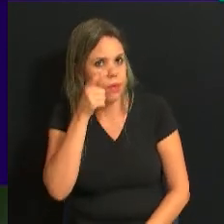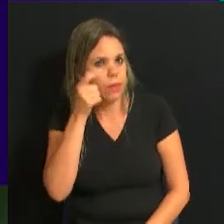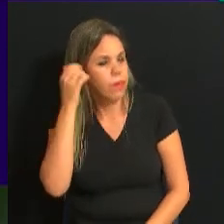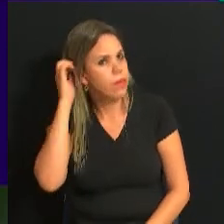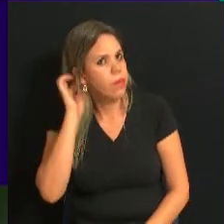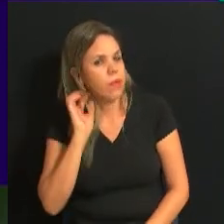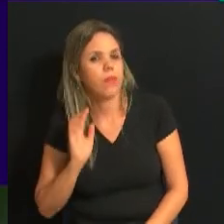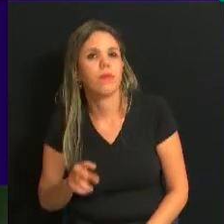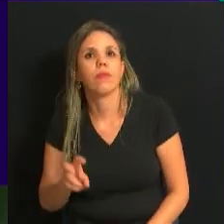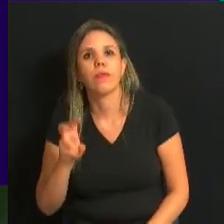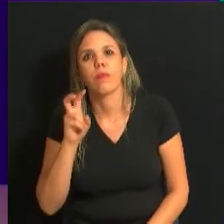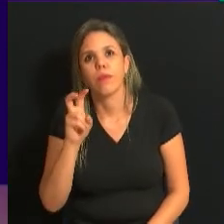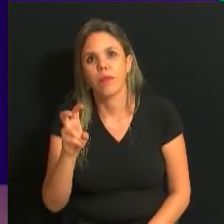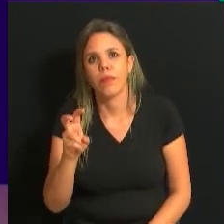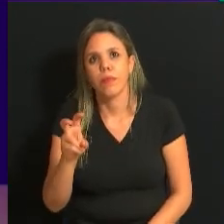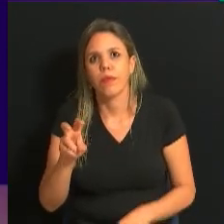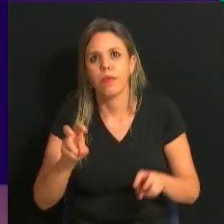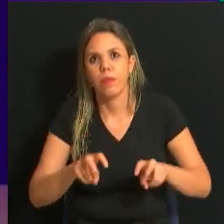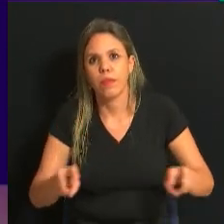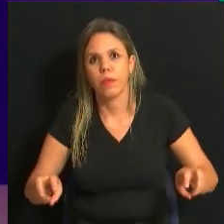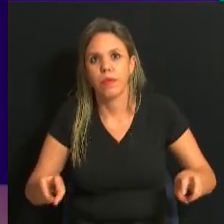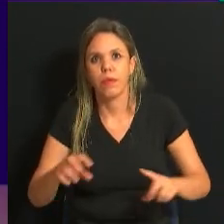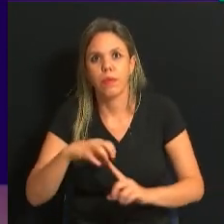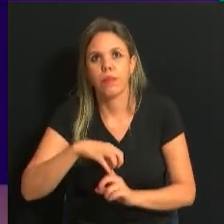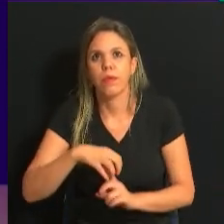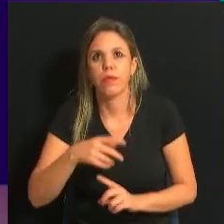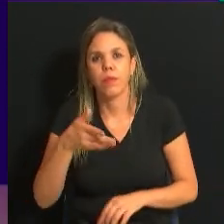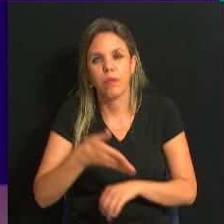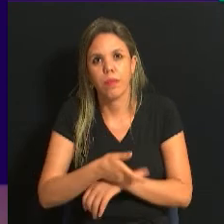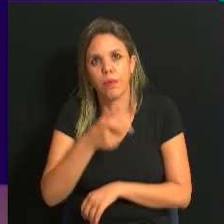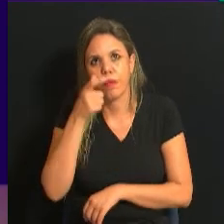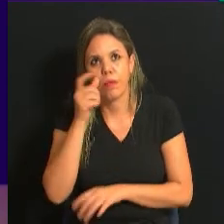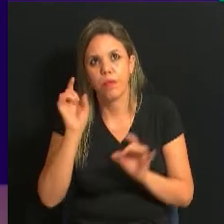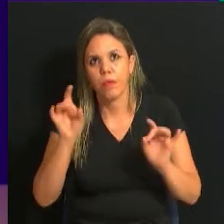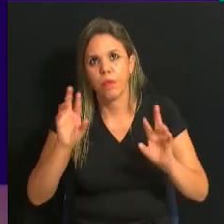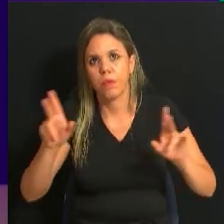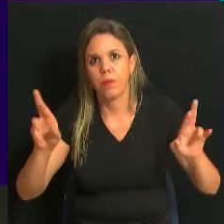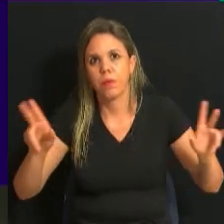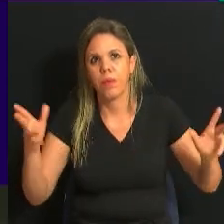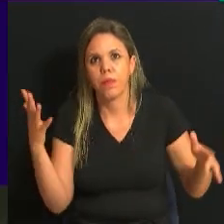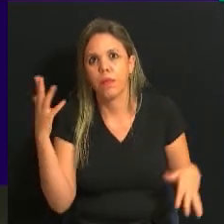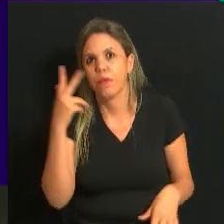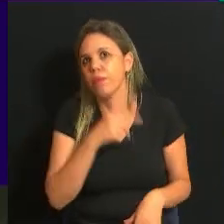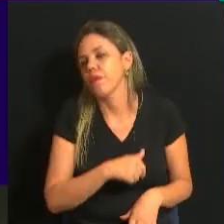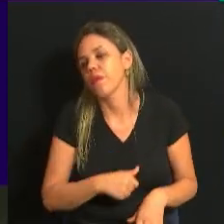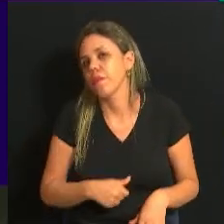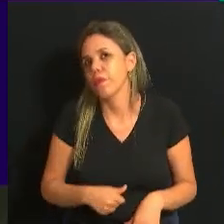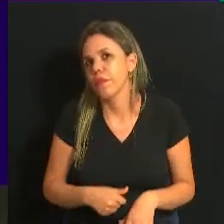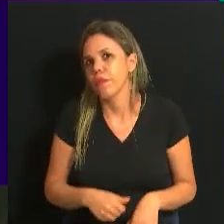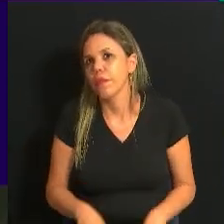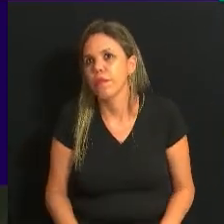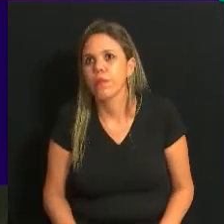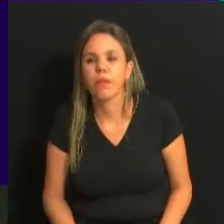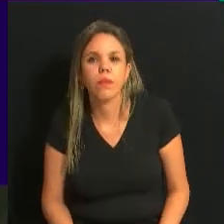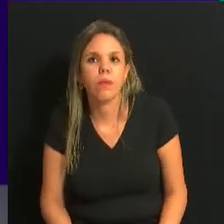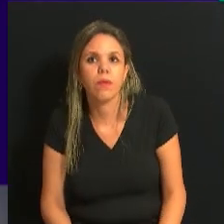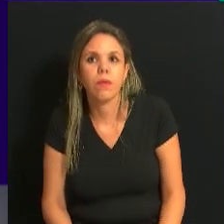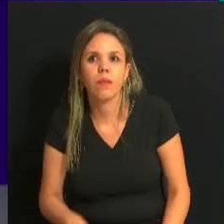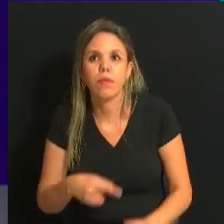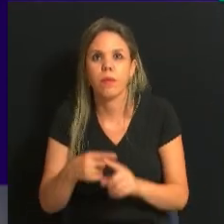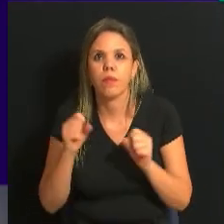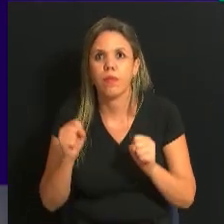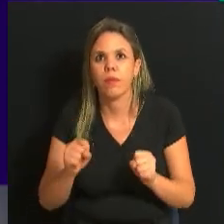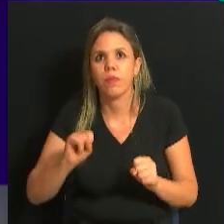com 5 expositores e o visitante encontrará espécies e mudas de orquídeas e muito mais, além de poder